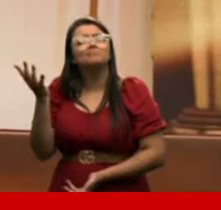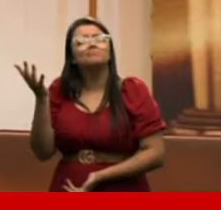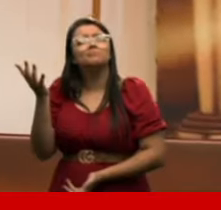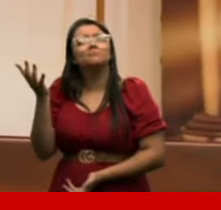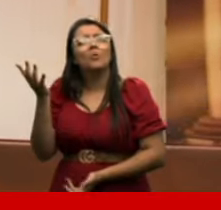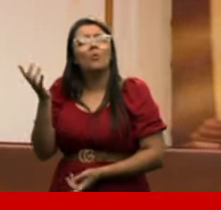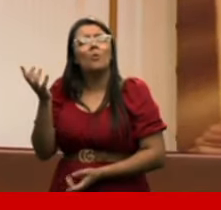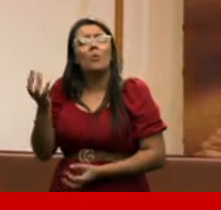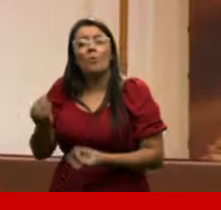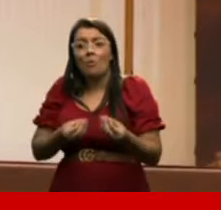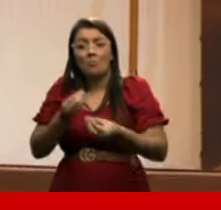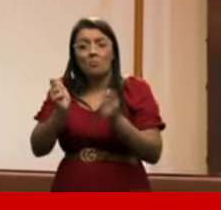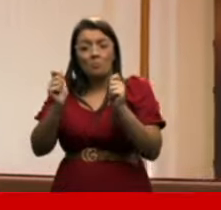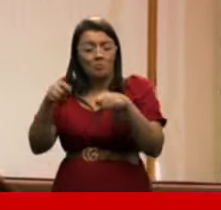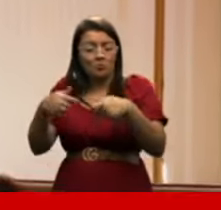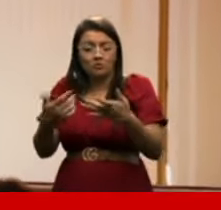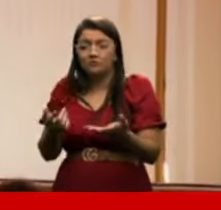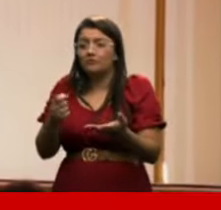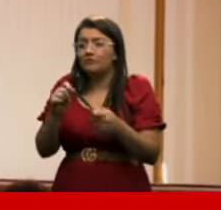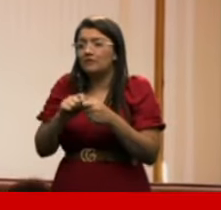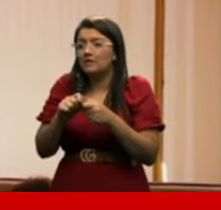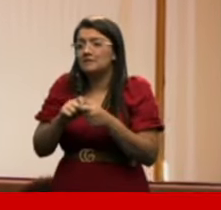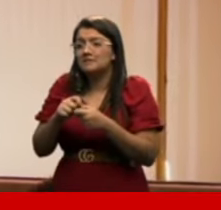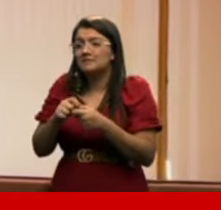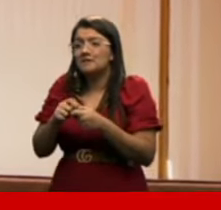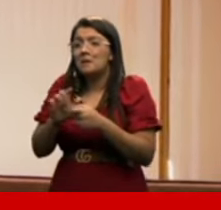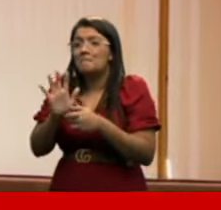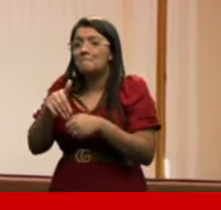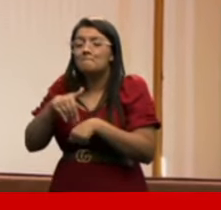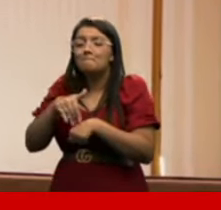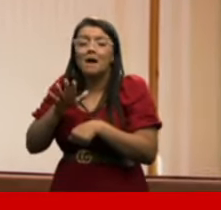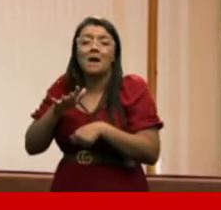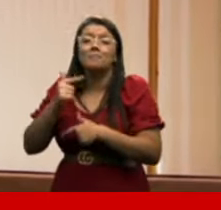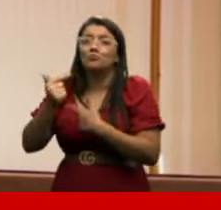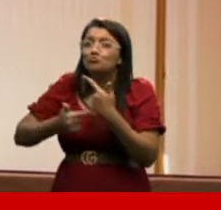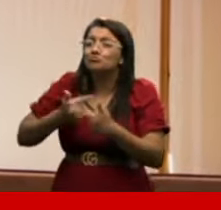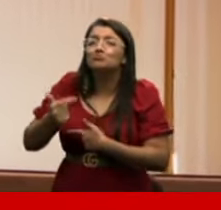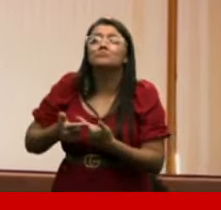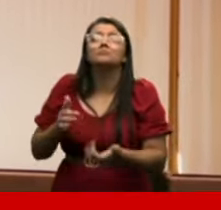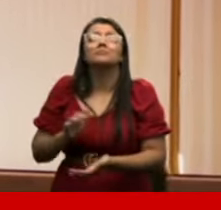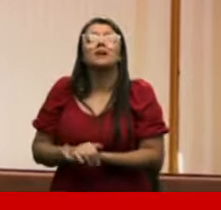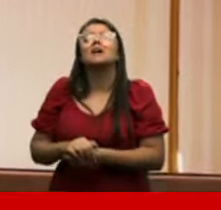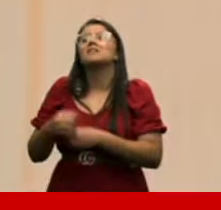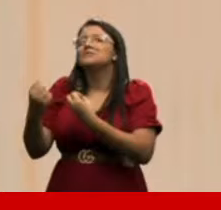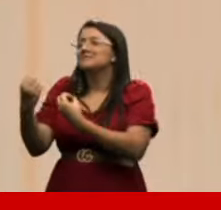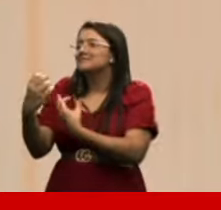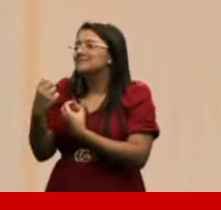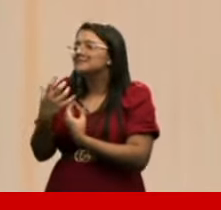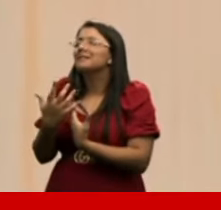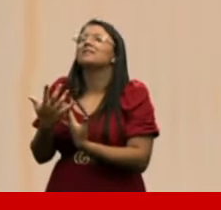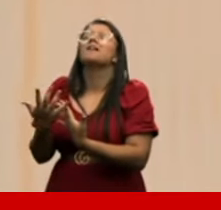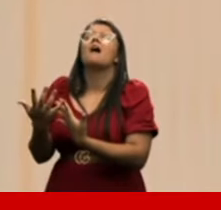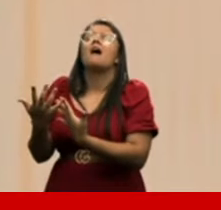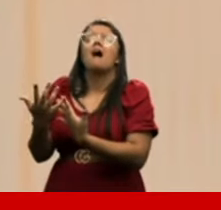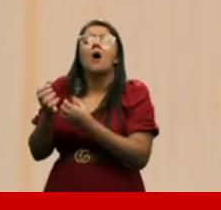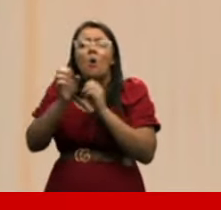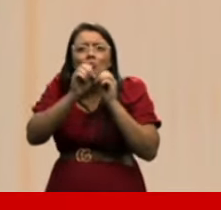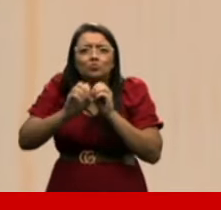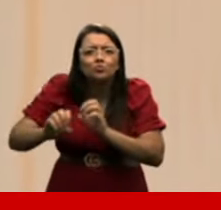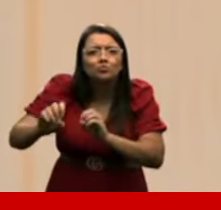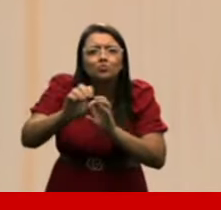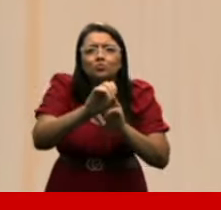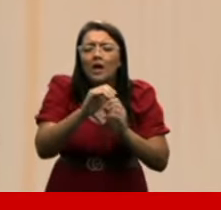o que eu posso fazer mais na obra de Deus? Eu posso ensinar as mulheres mais